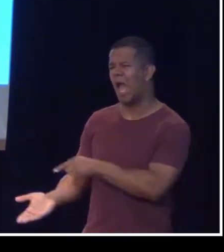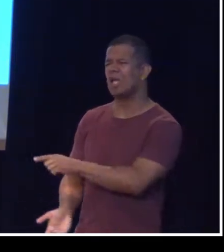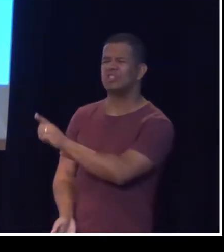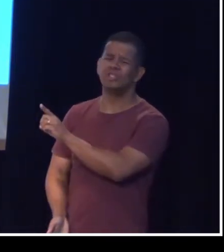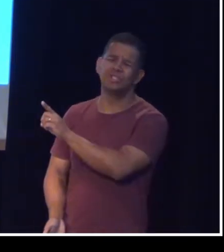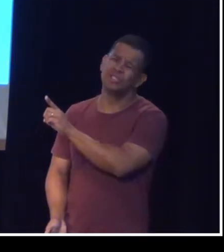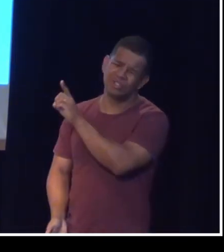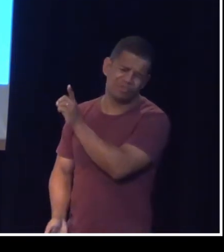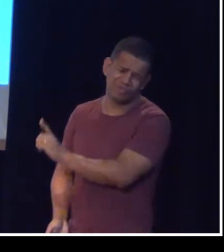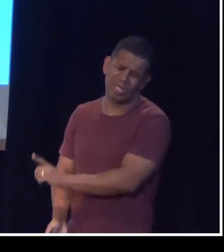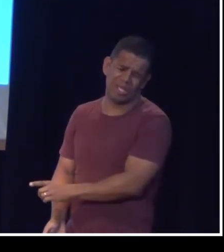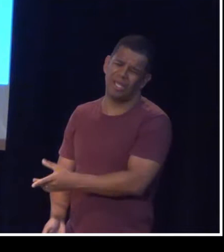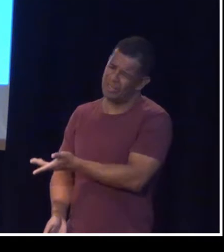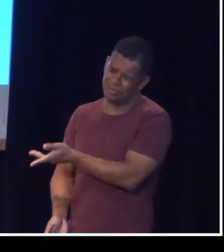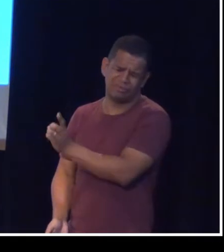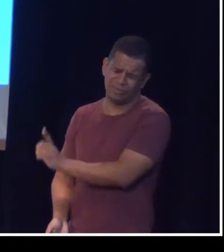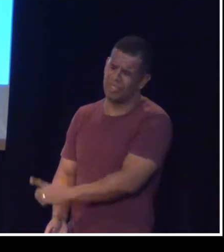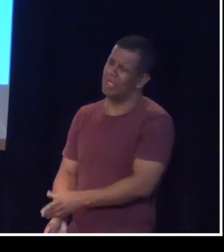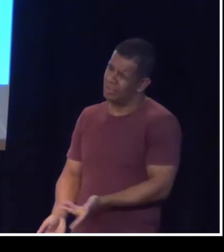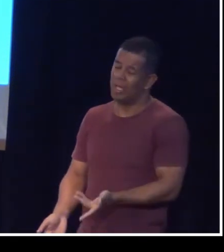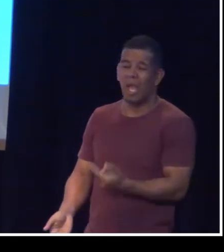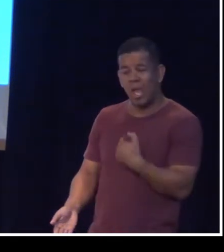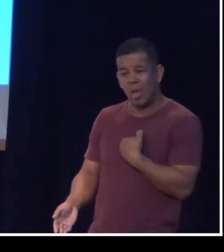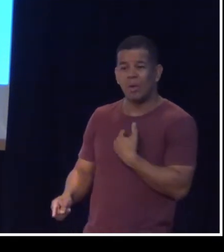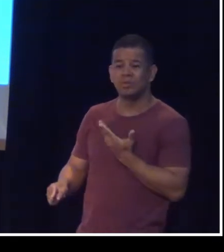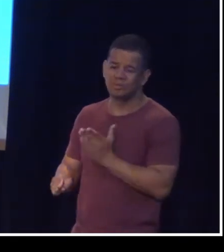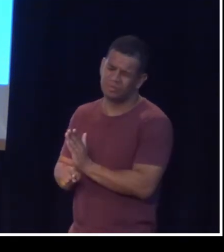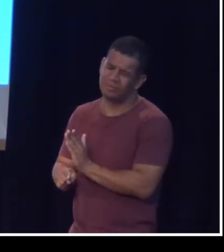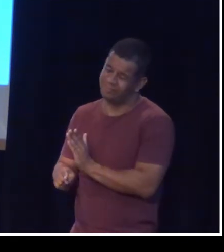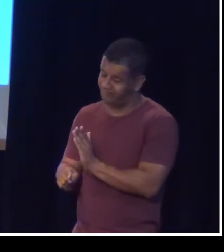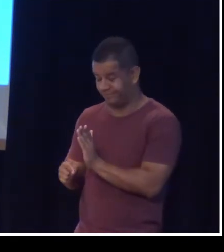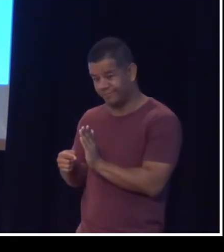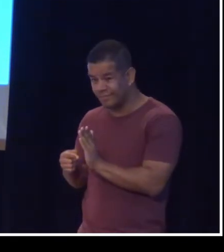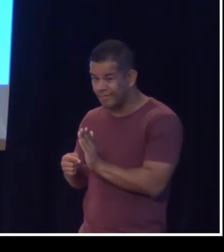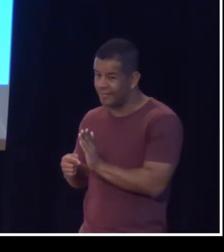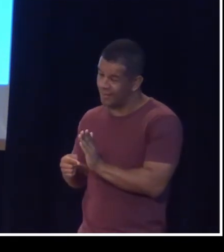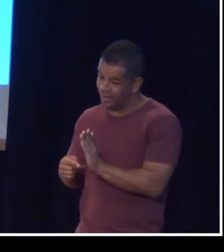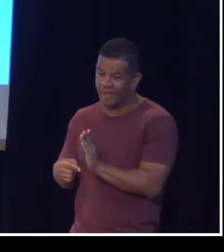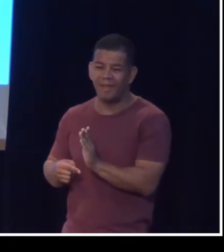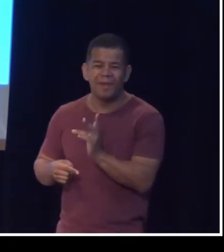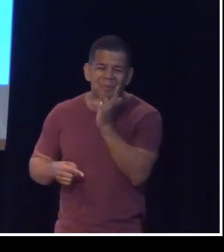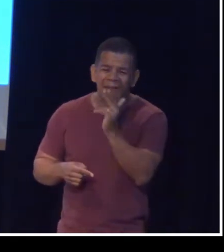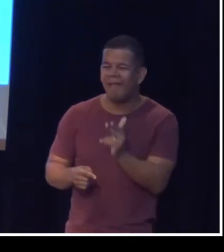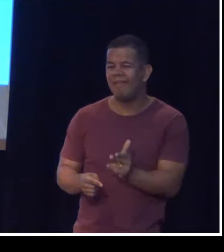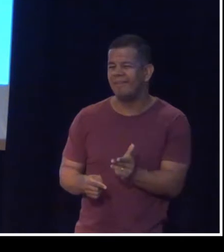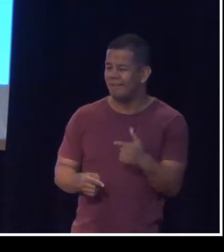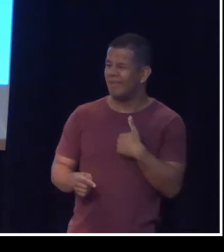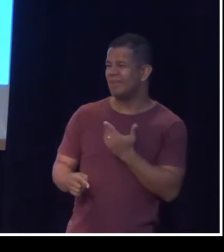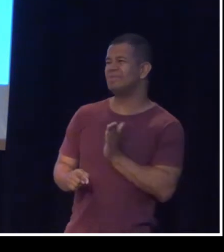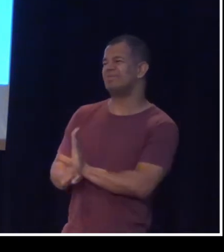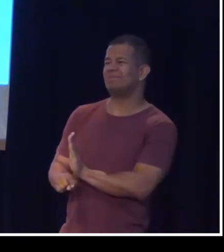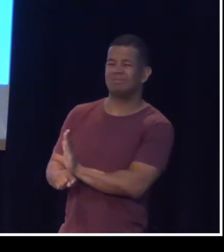deficientes. É uma pseudo-participação, né? A gente sempre fala assim, não, vamos fazer um café com leite, lembra disso? Não, essa atividade para o surdo tem que